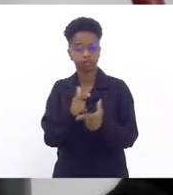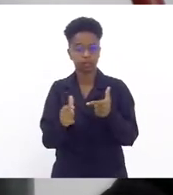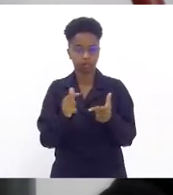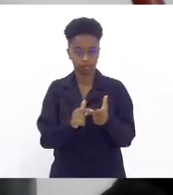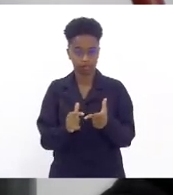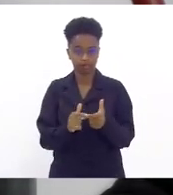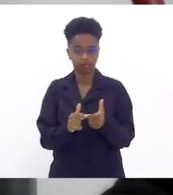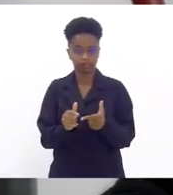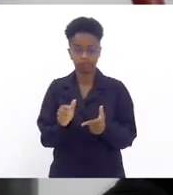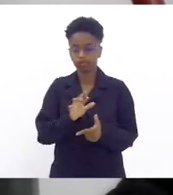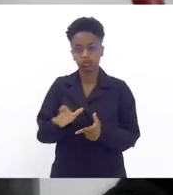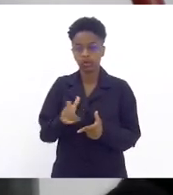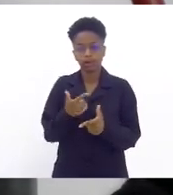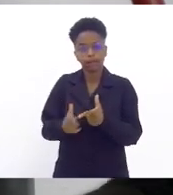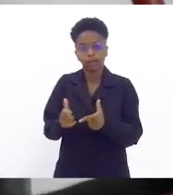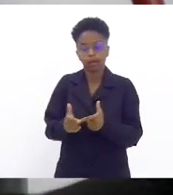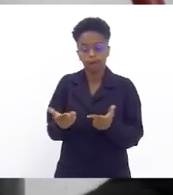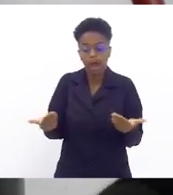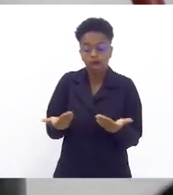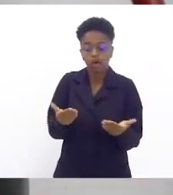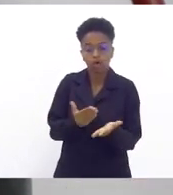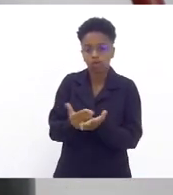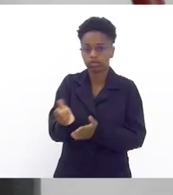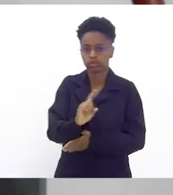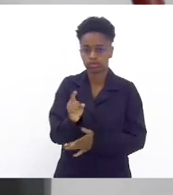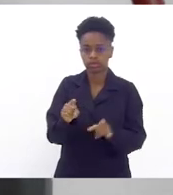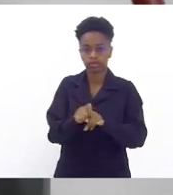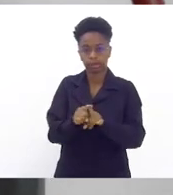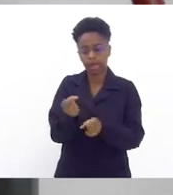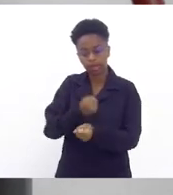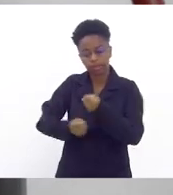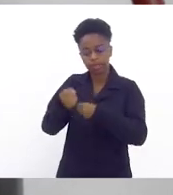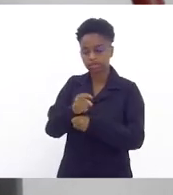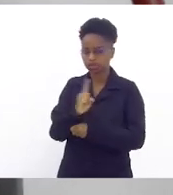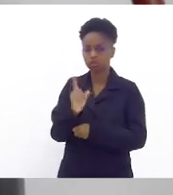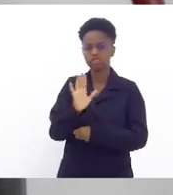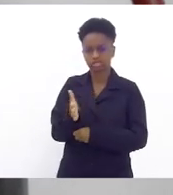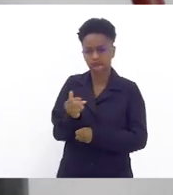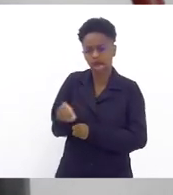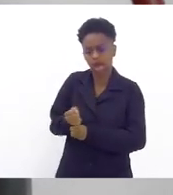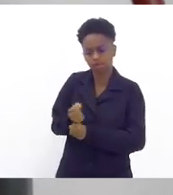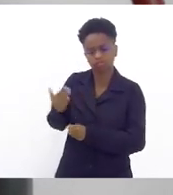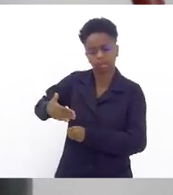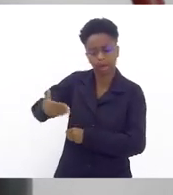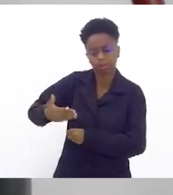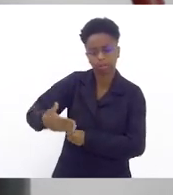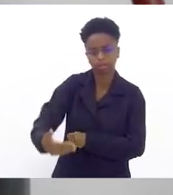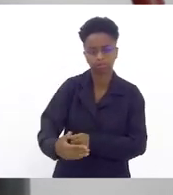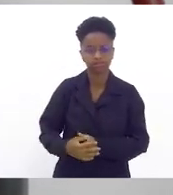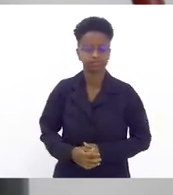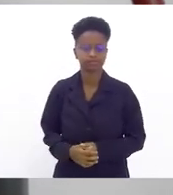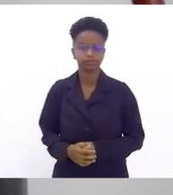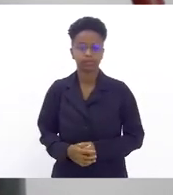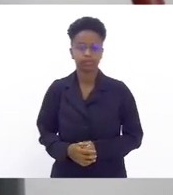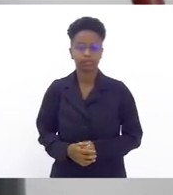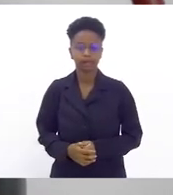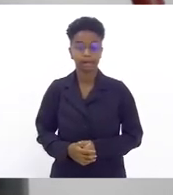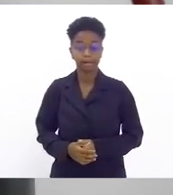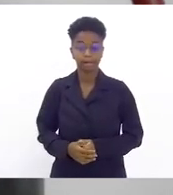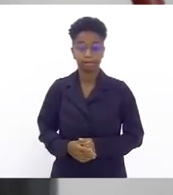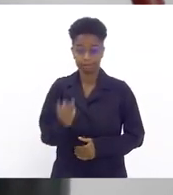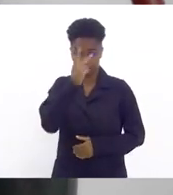problema que não é um problema de agora nem do ano passado já já se estende por algum tempo é o meu gabinete foi